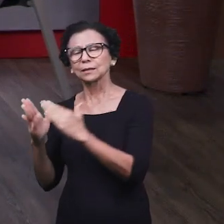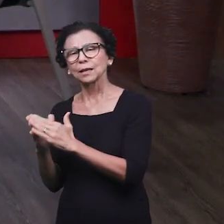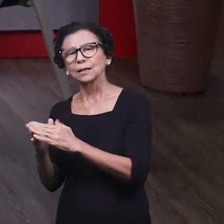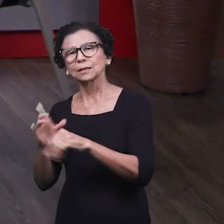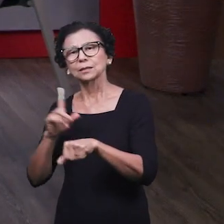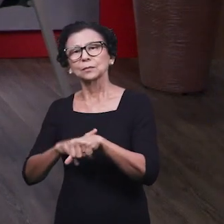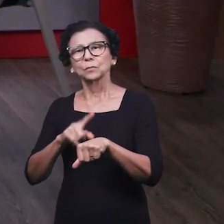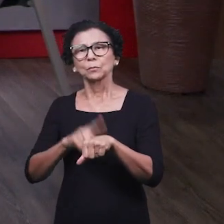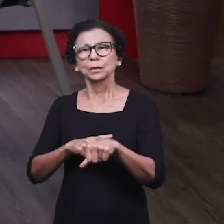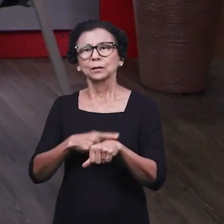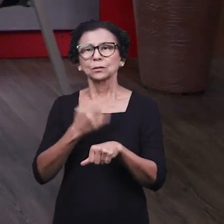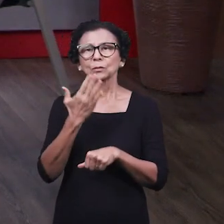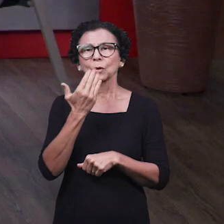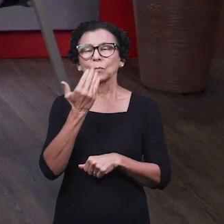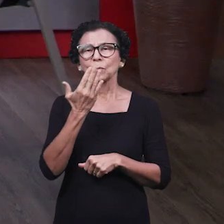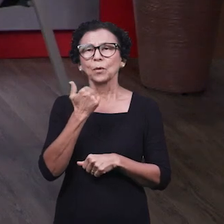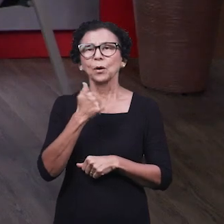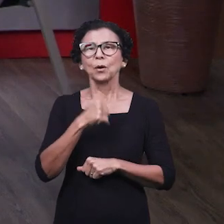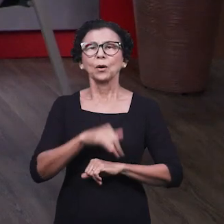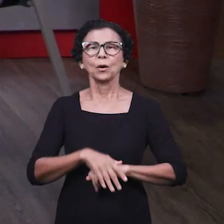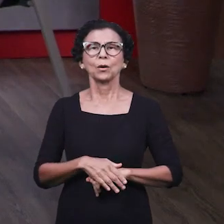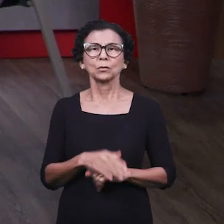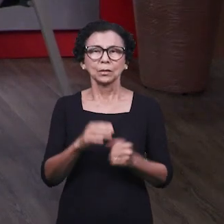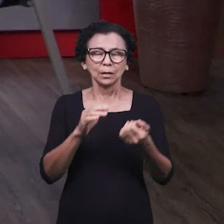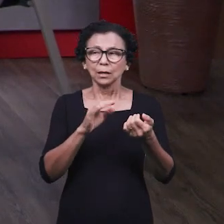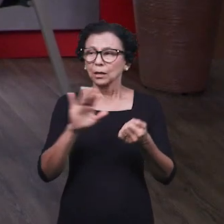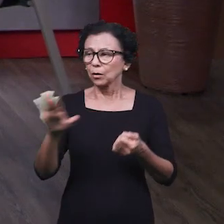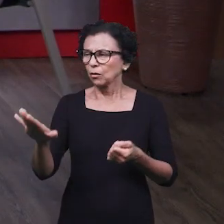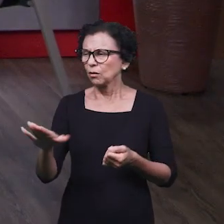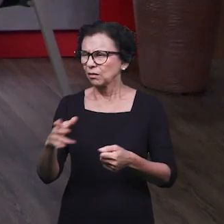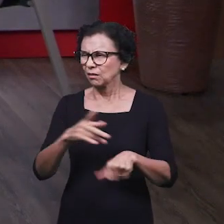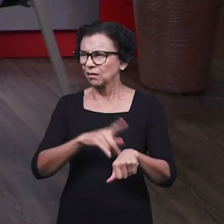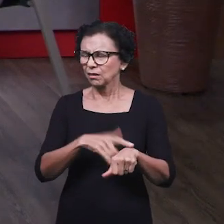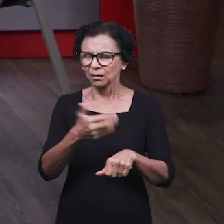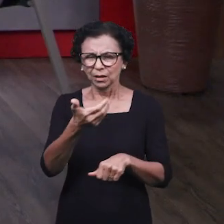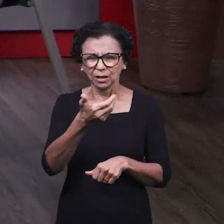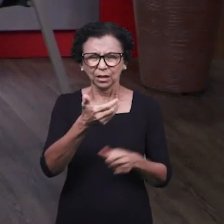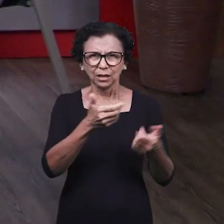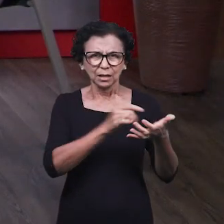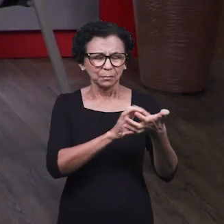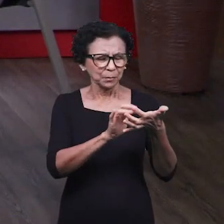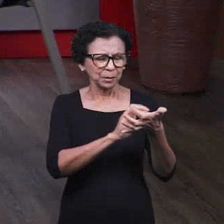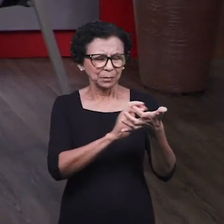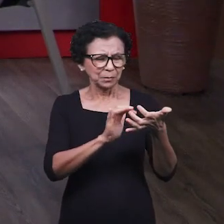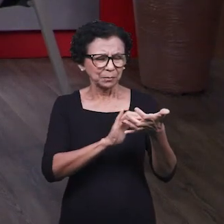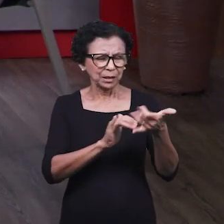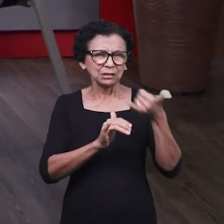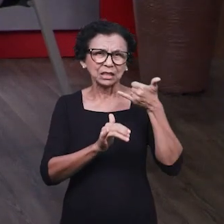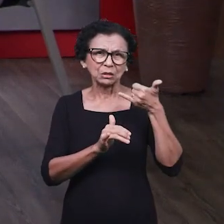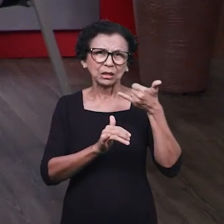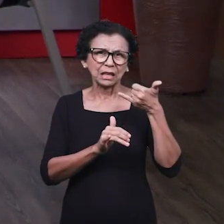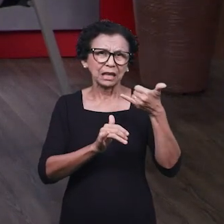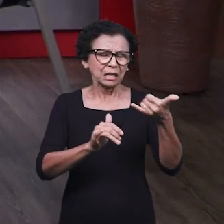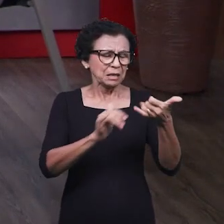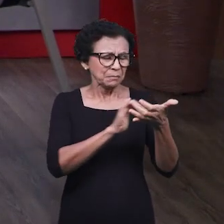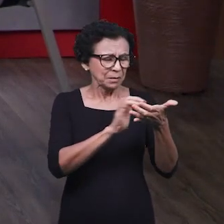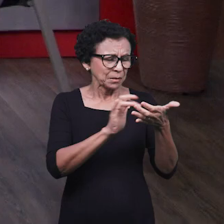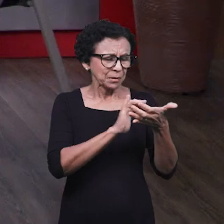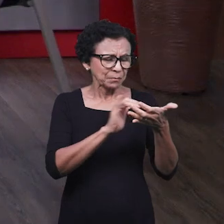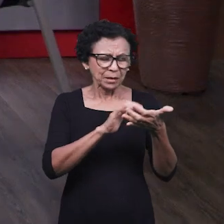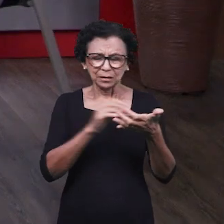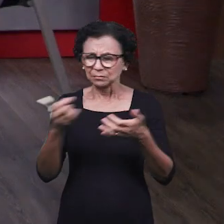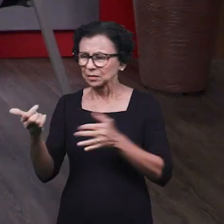né? Nada de ficar todo mundo no celular, não. Gente, agora é a hora de parar um pouco e nós vamos aqui olho no